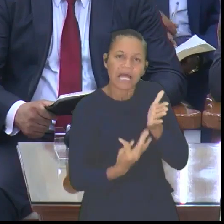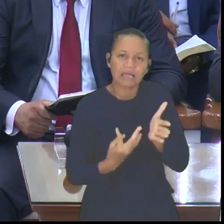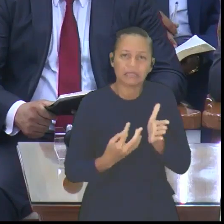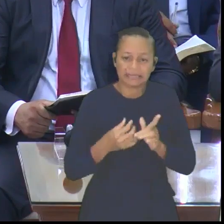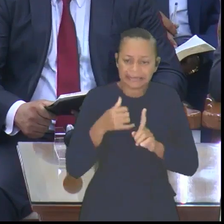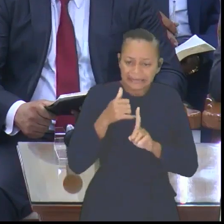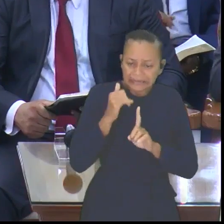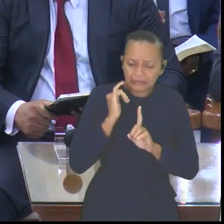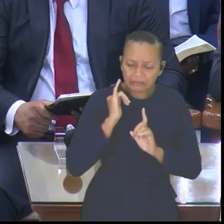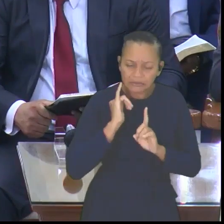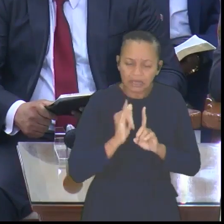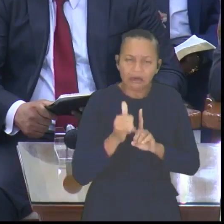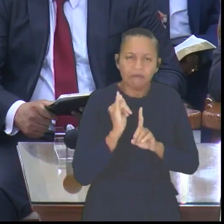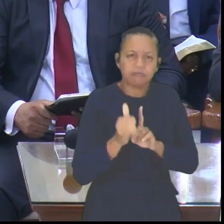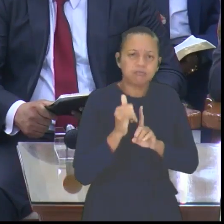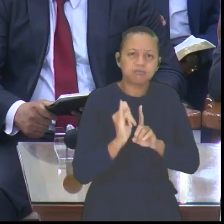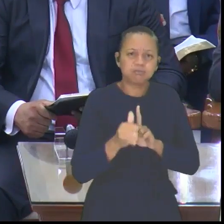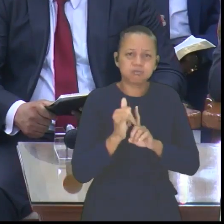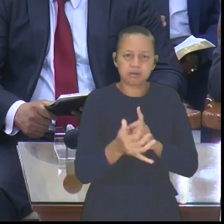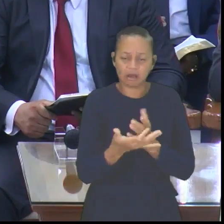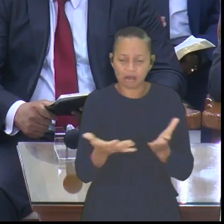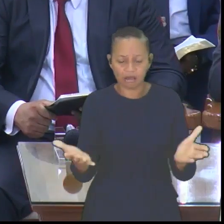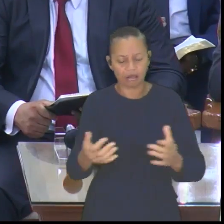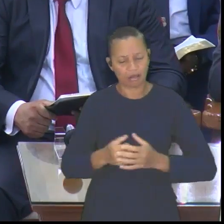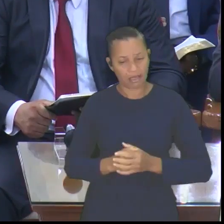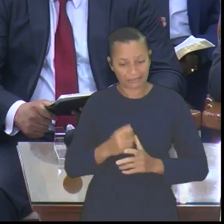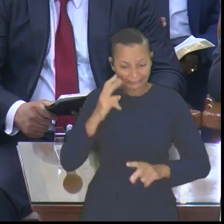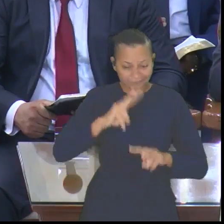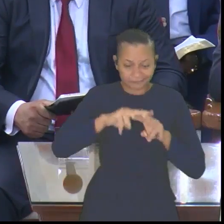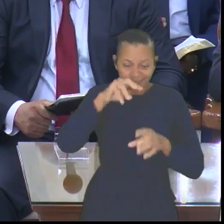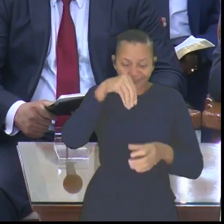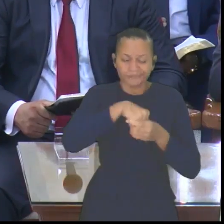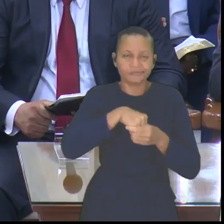uma prisão. E, meus queridos irmãos,